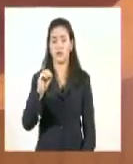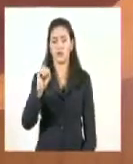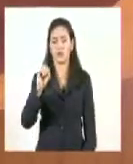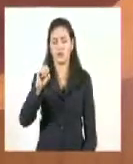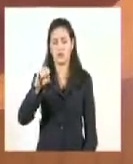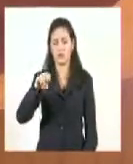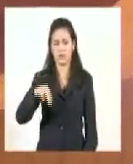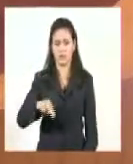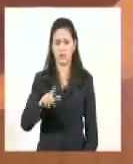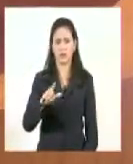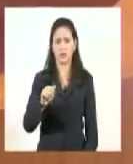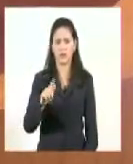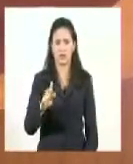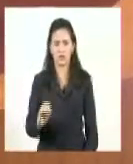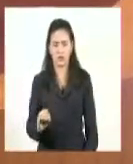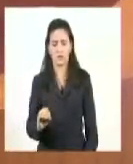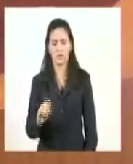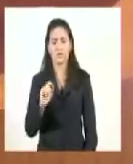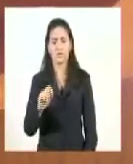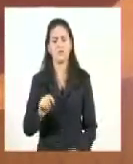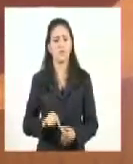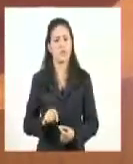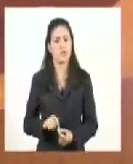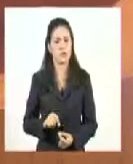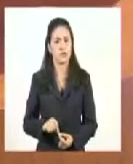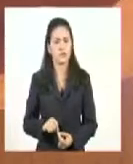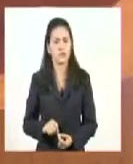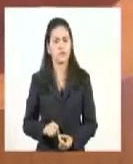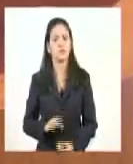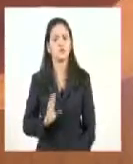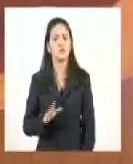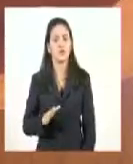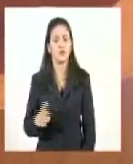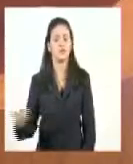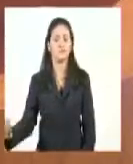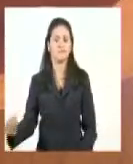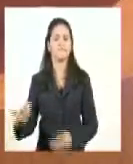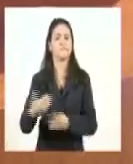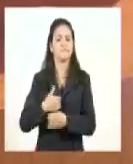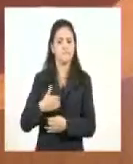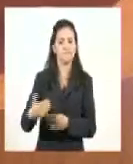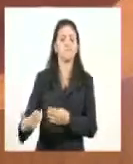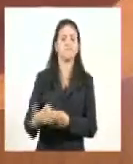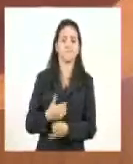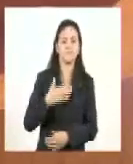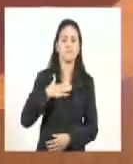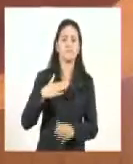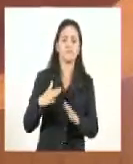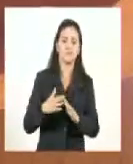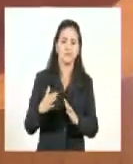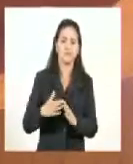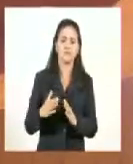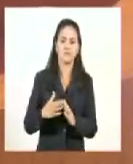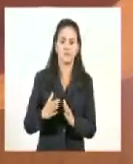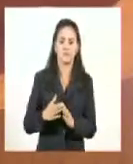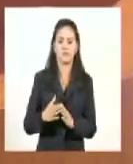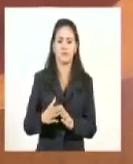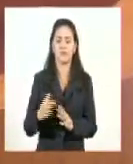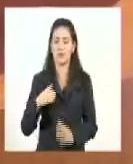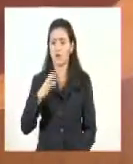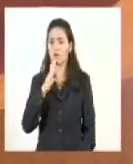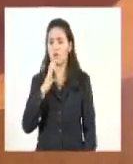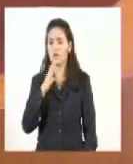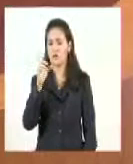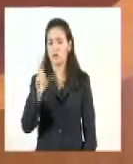Inclusive, Jackson Lago várias vezes esteve na minha casa, conhecia o Jackson Lago, era